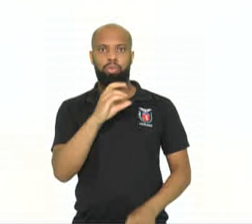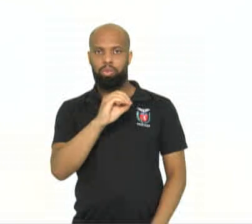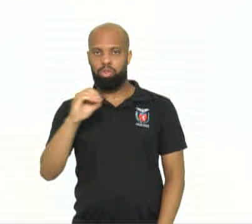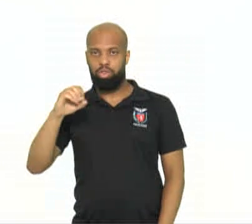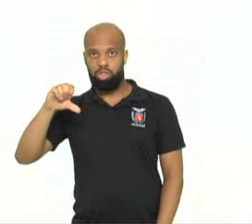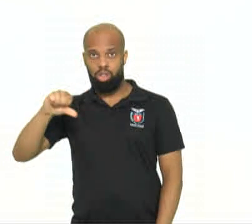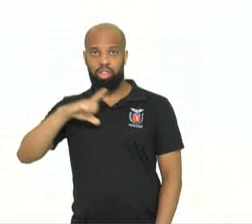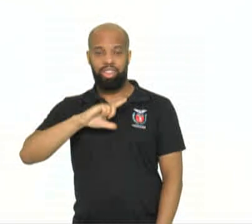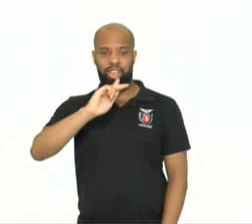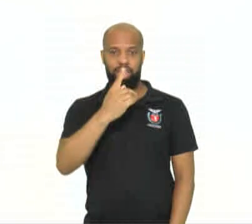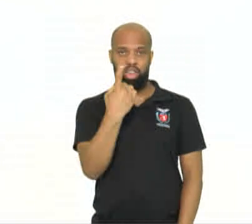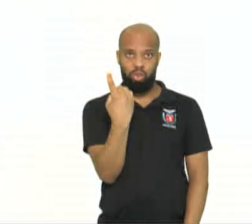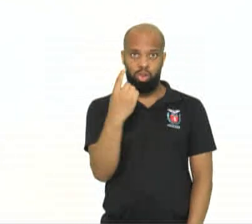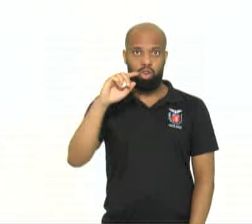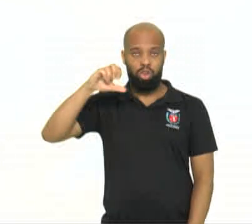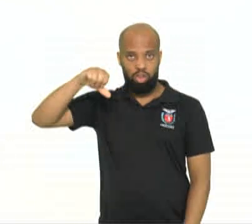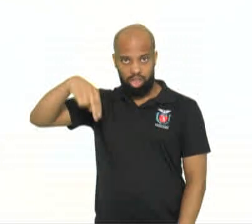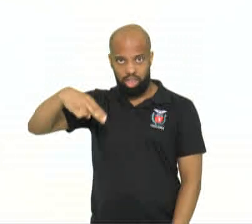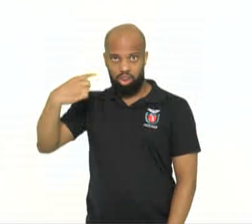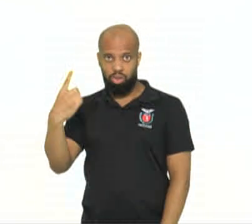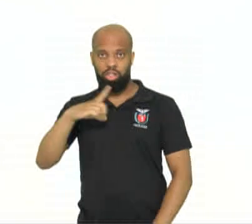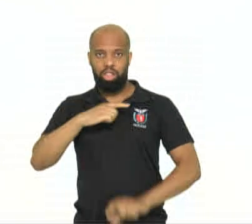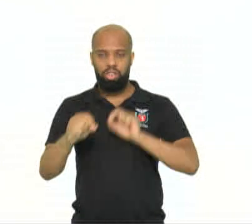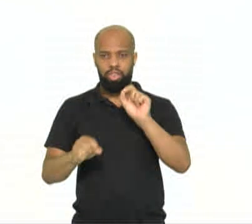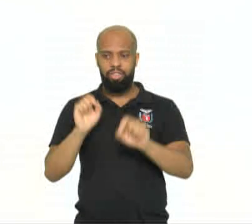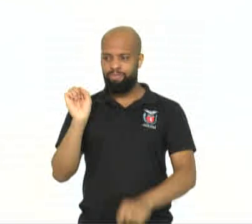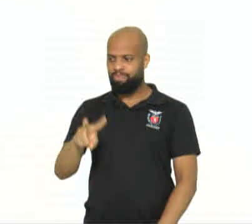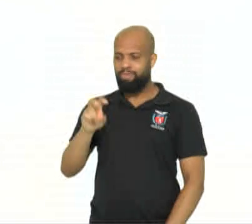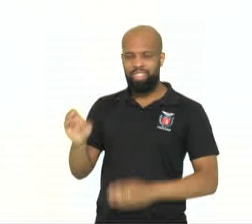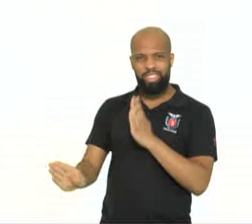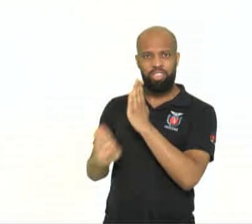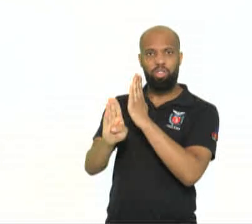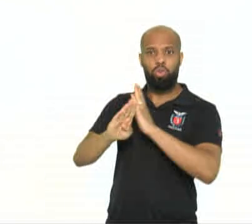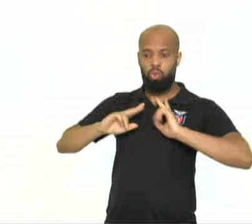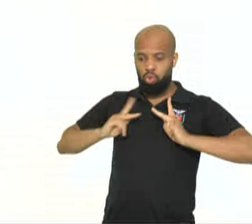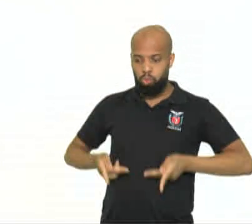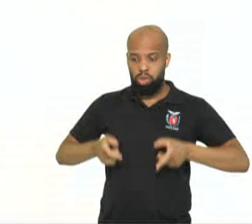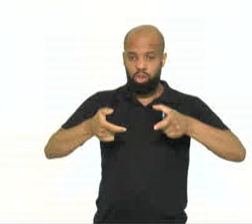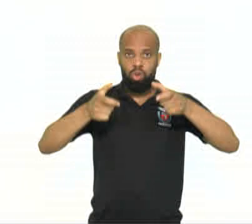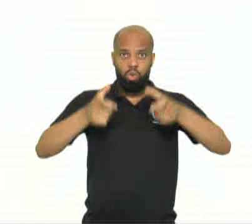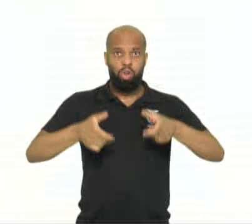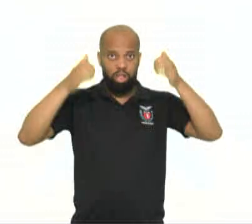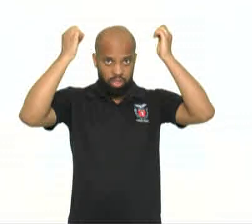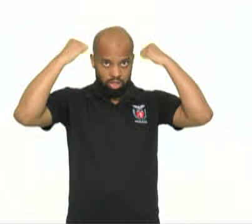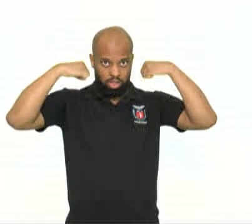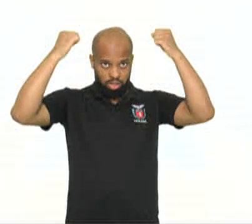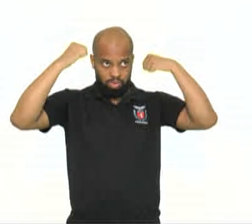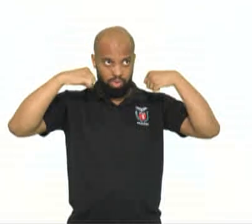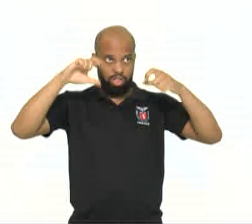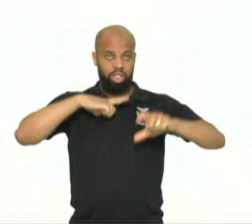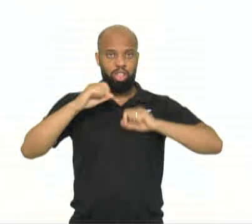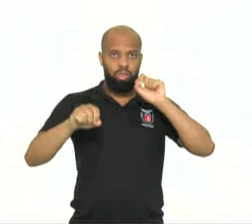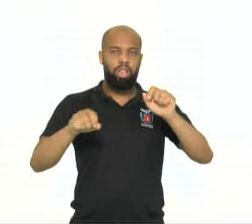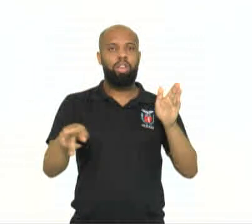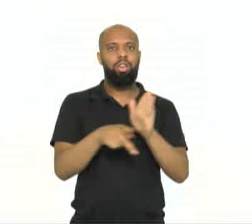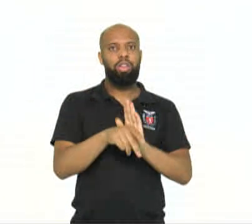gripe H1N1, ou gripe suína, o vírus foi identificado em humanos pela primeira vez no México, e acredita-se que tenha vindo de